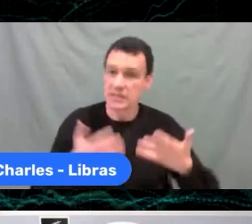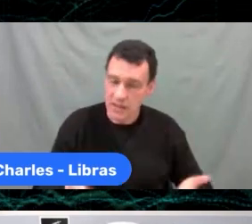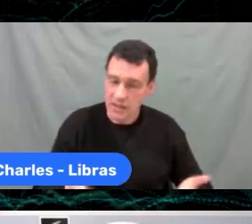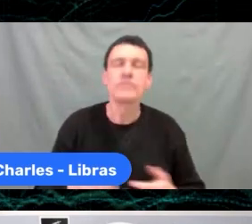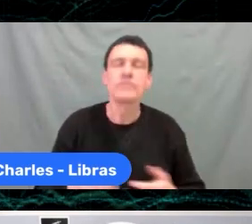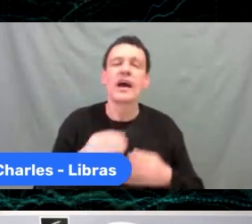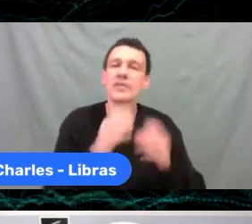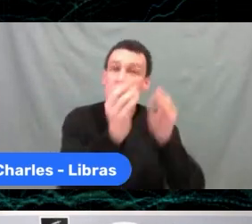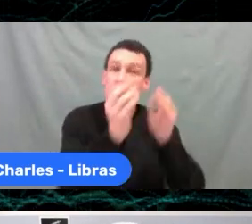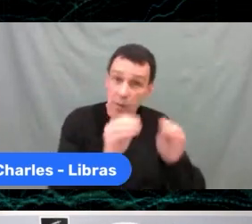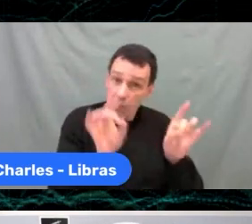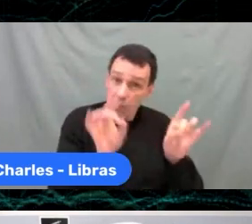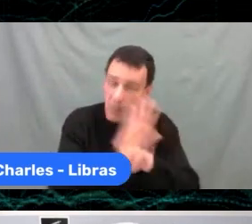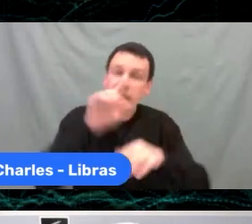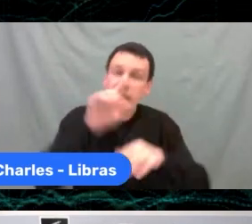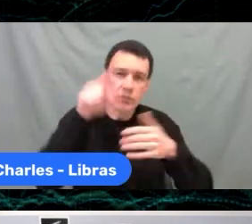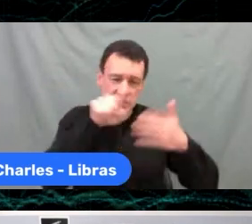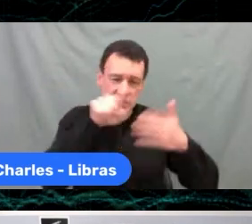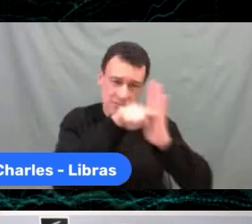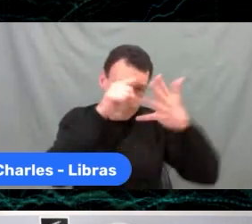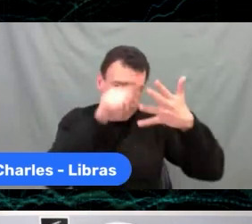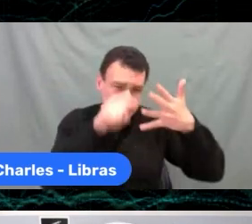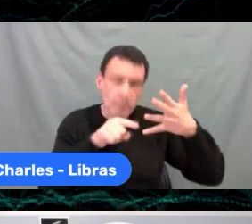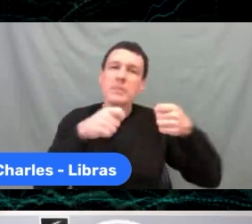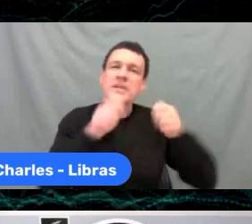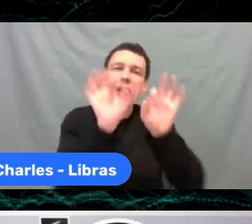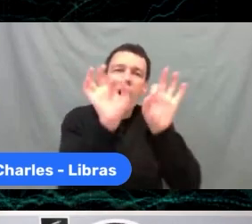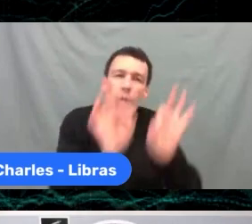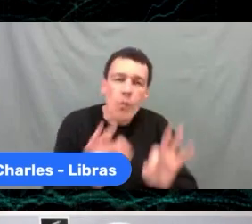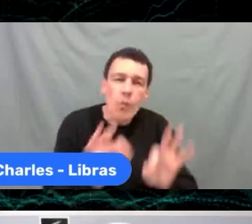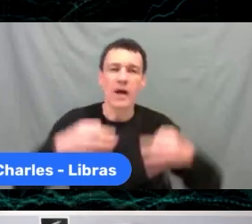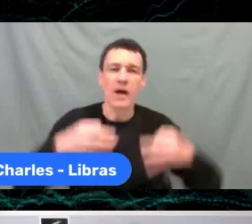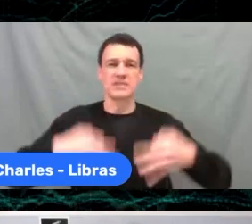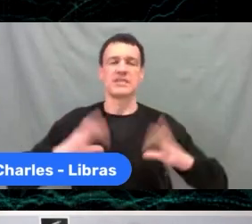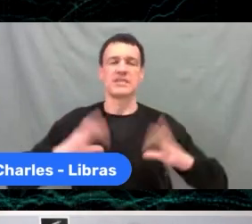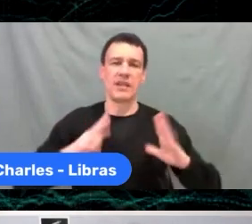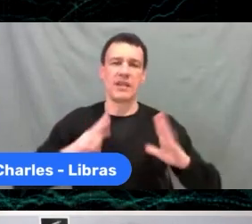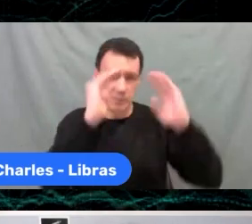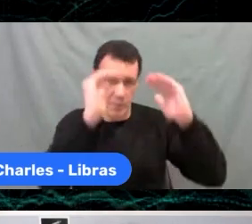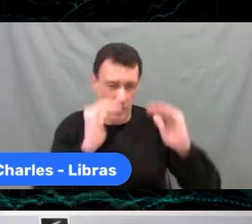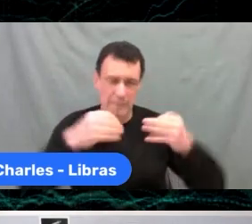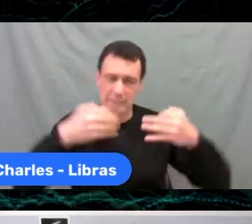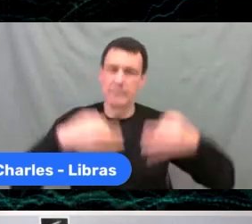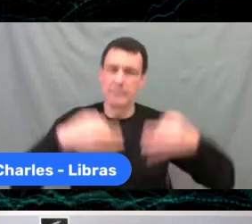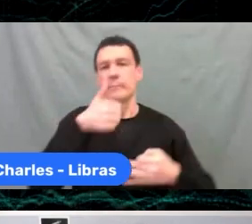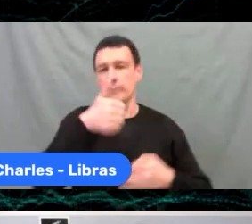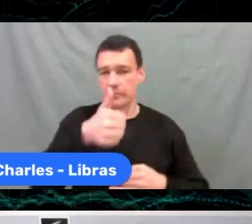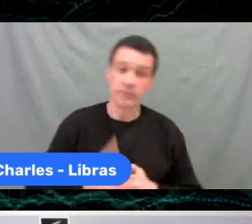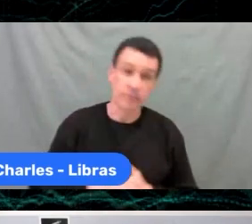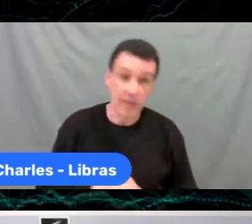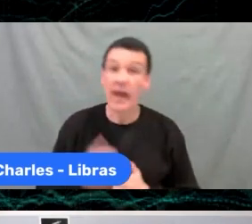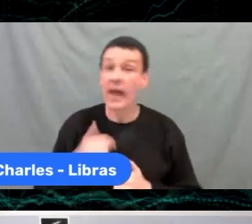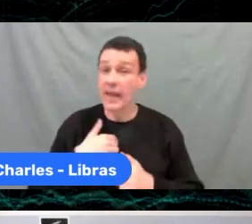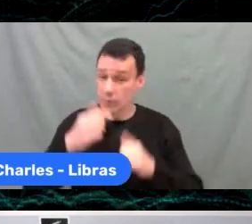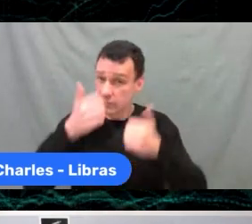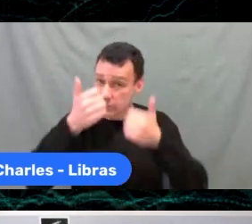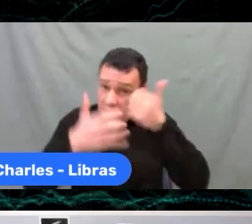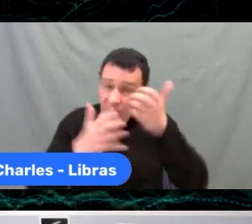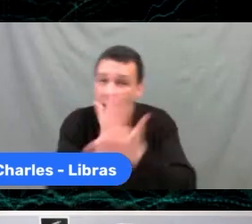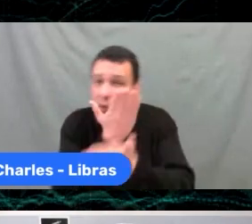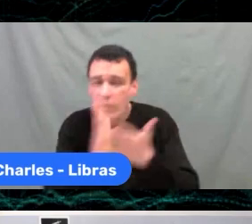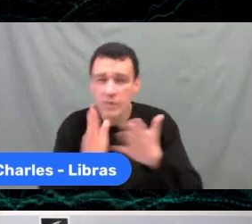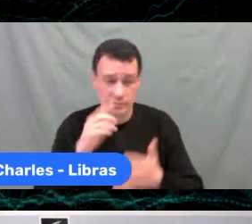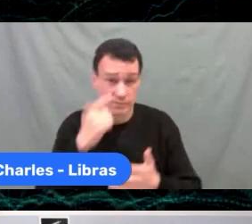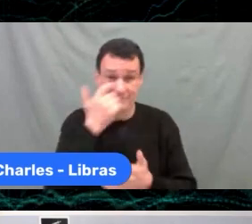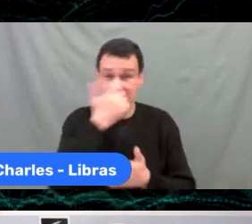instalação. Então, eu trouxe aqui algumas imagens para que vocês vejam de algumas coisas, alguns cenários, algumas visões do